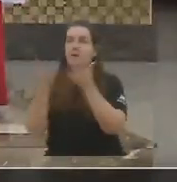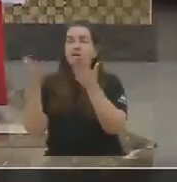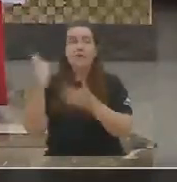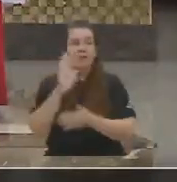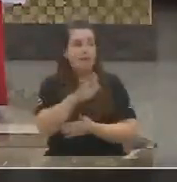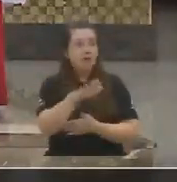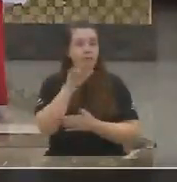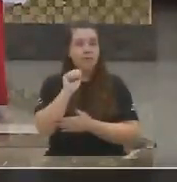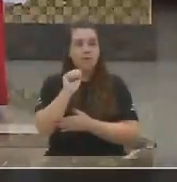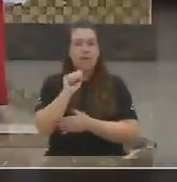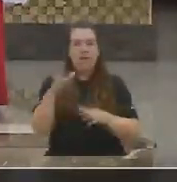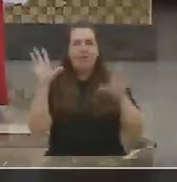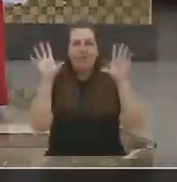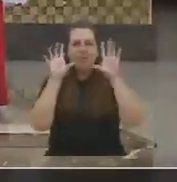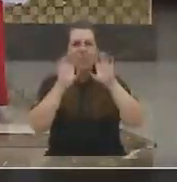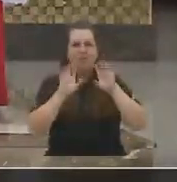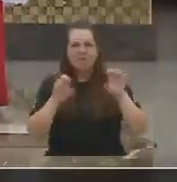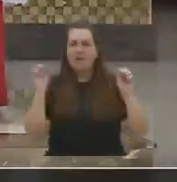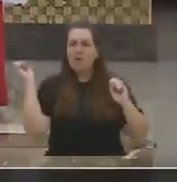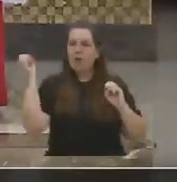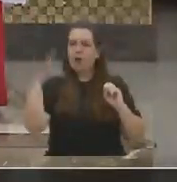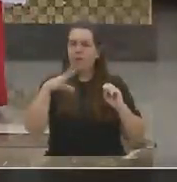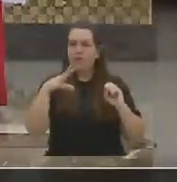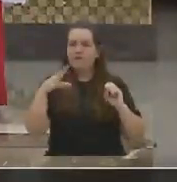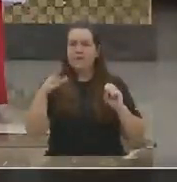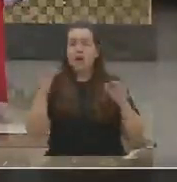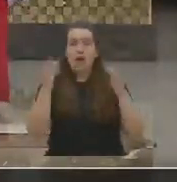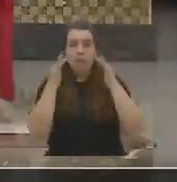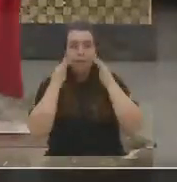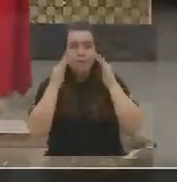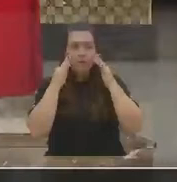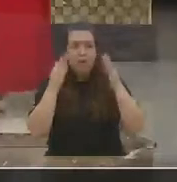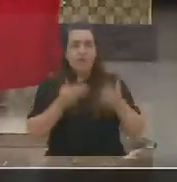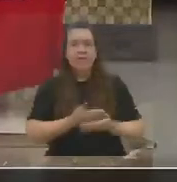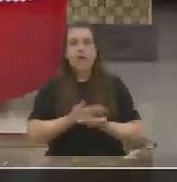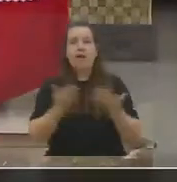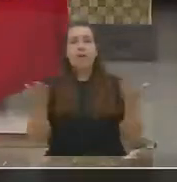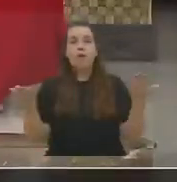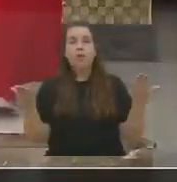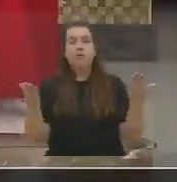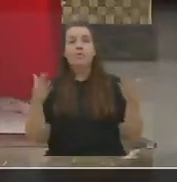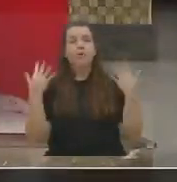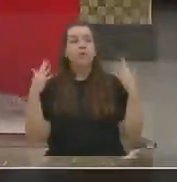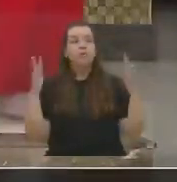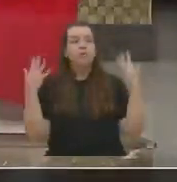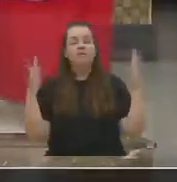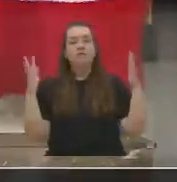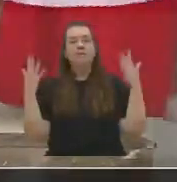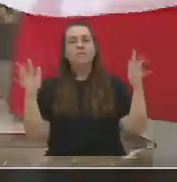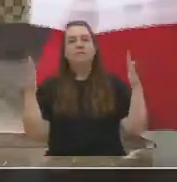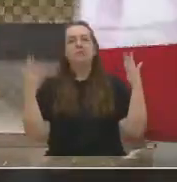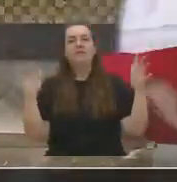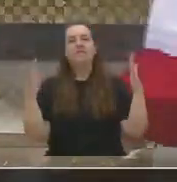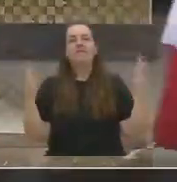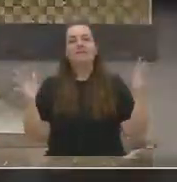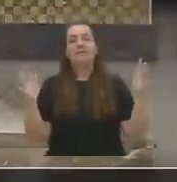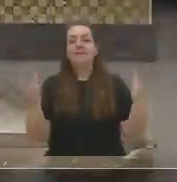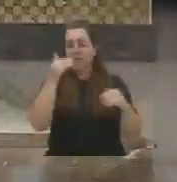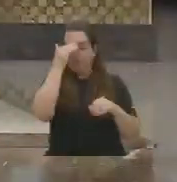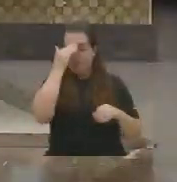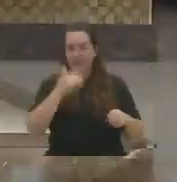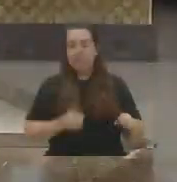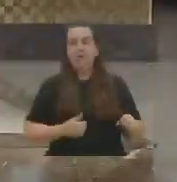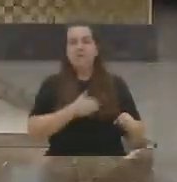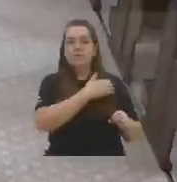das trevas à sua luz admirável. Aleluia. Em nome do Pai, do Filho e do